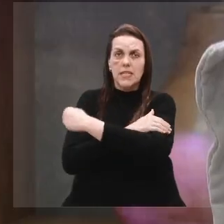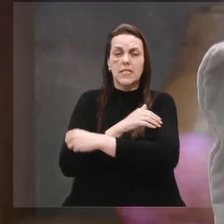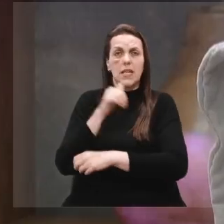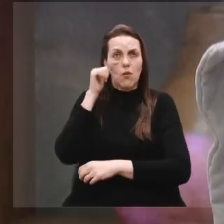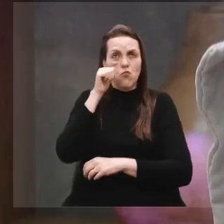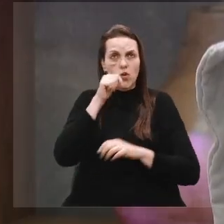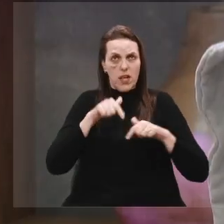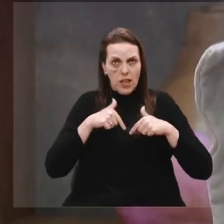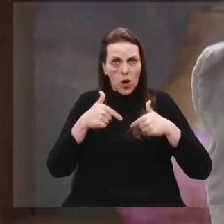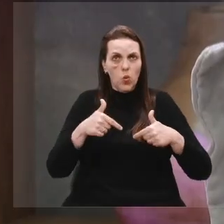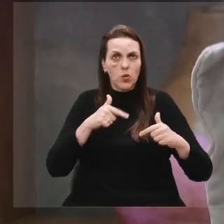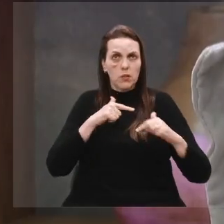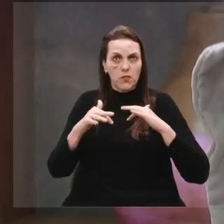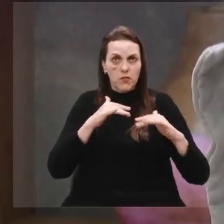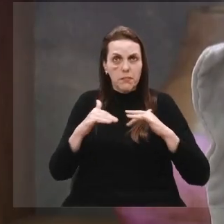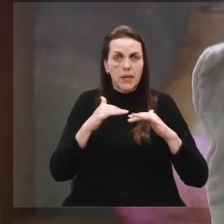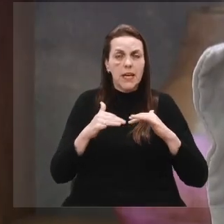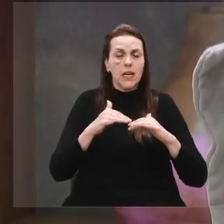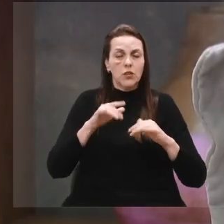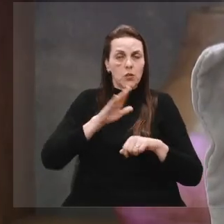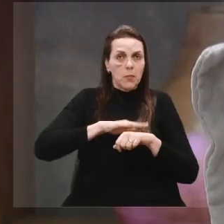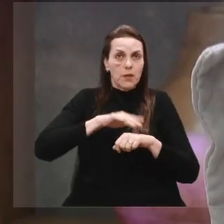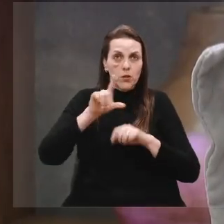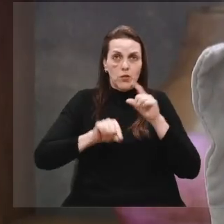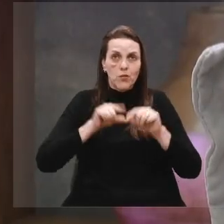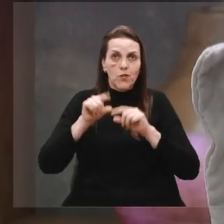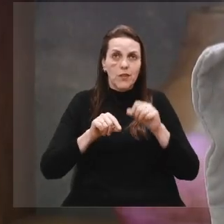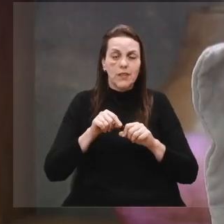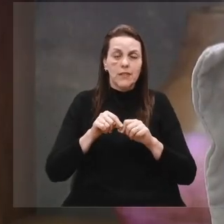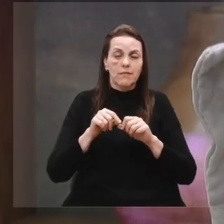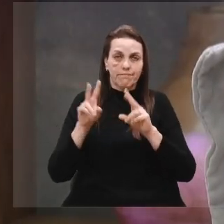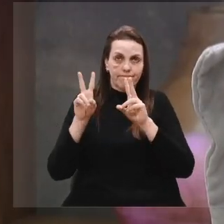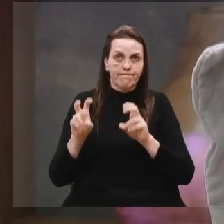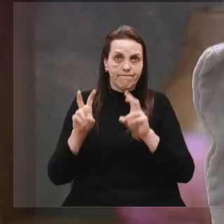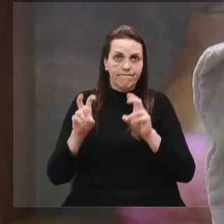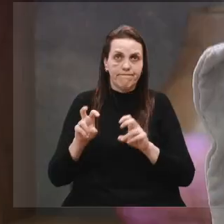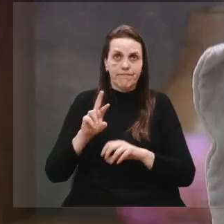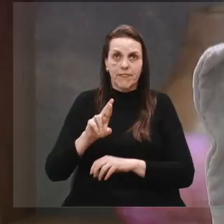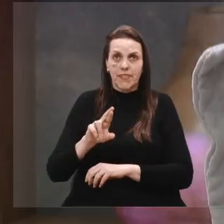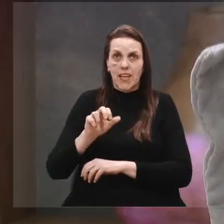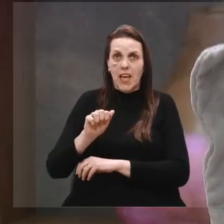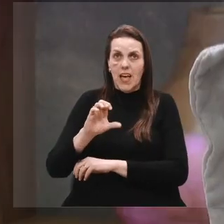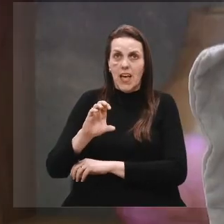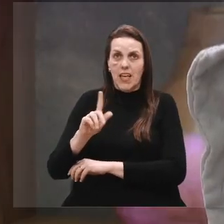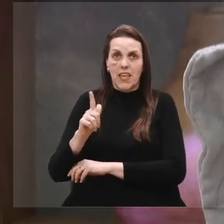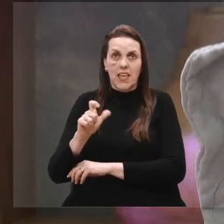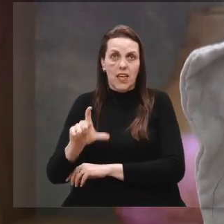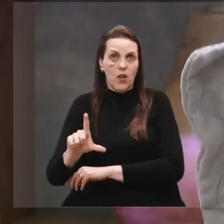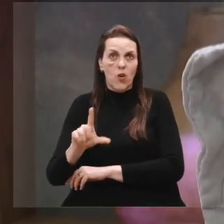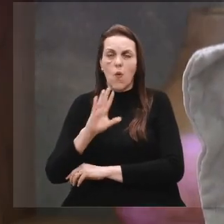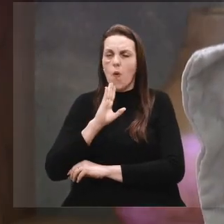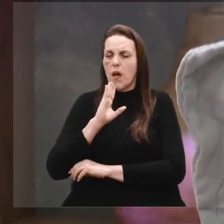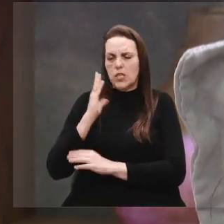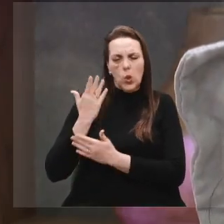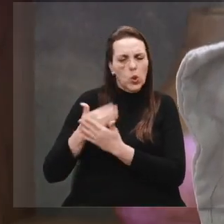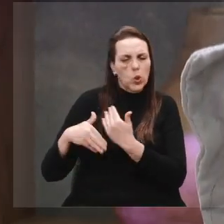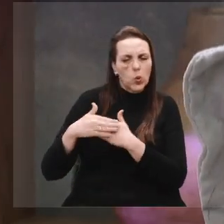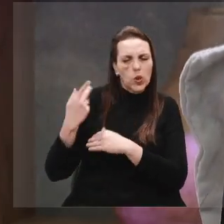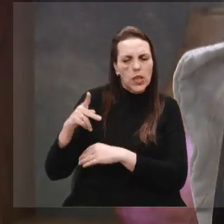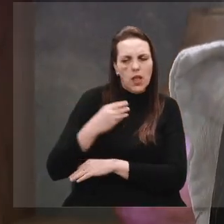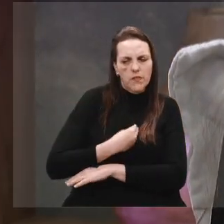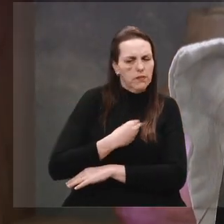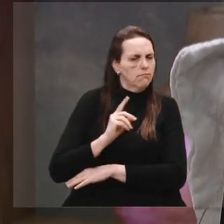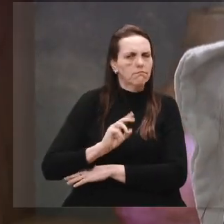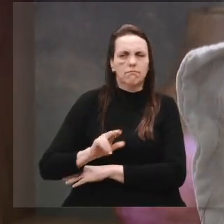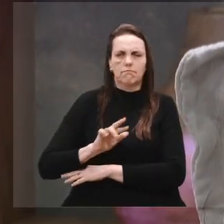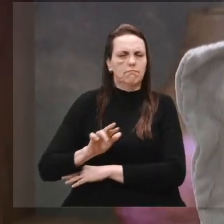mulher militante. Então, quando eu escolhi falar sobre a Raquel, não era porque eu conhecia tudo sobre a Raquel, é como eu